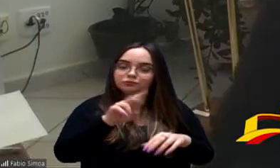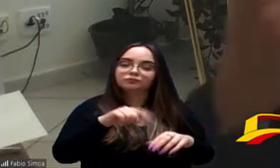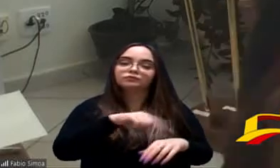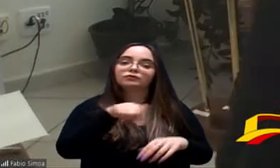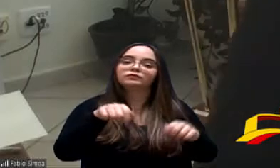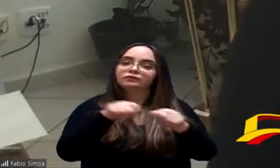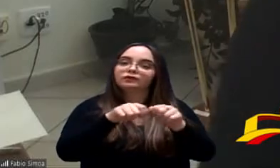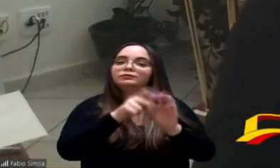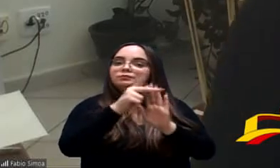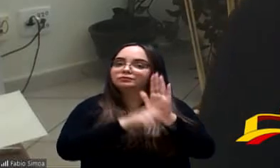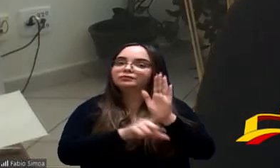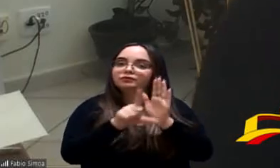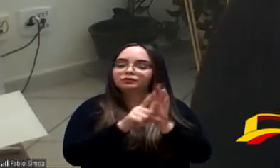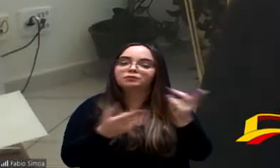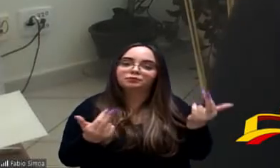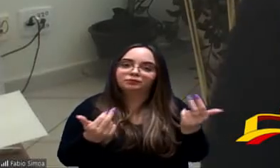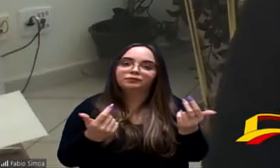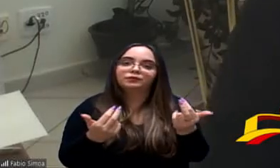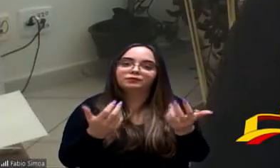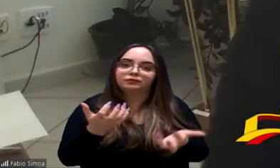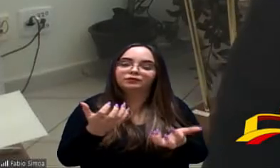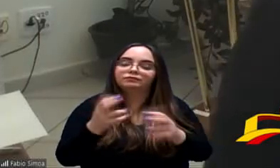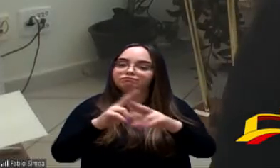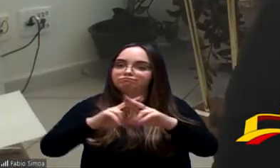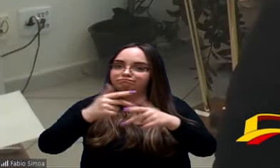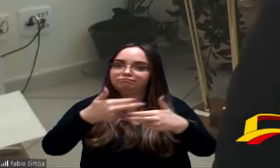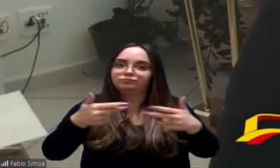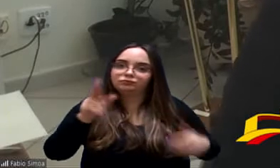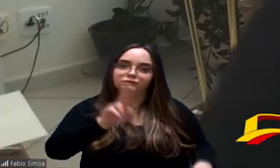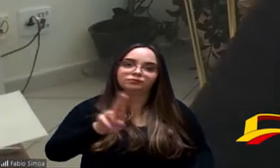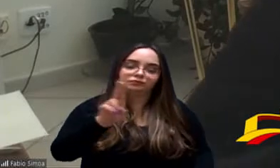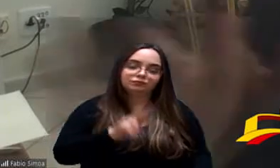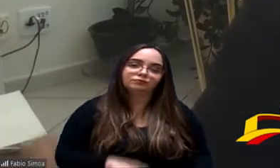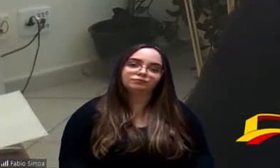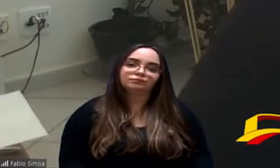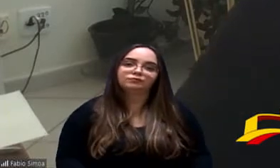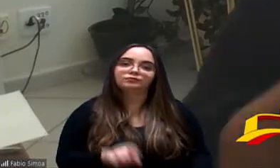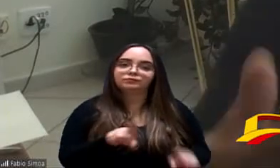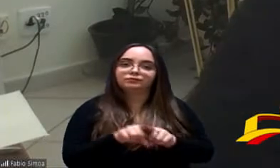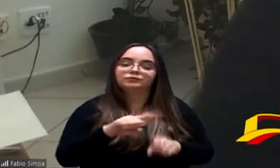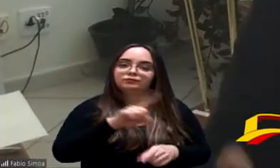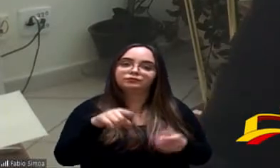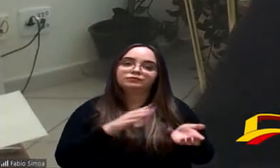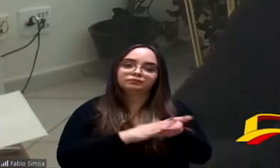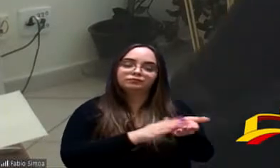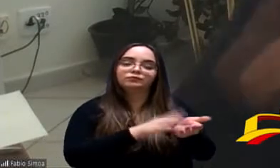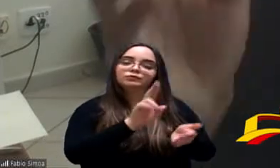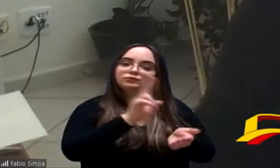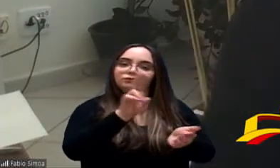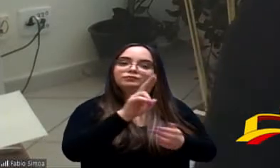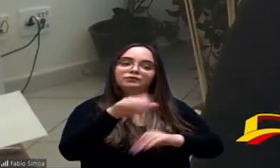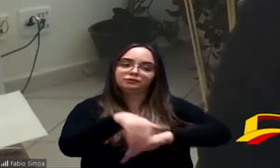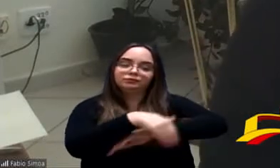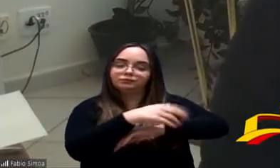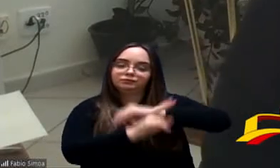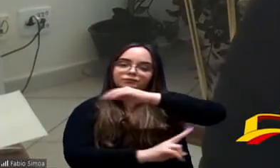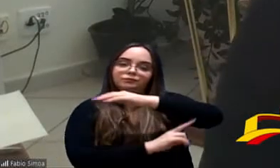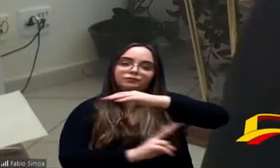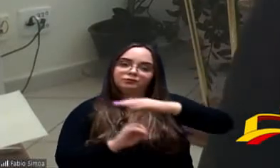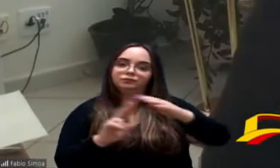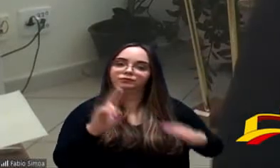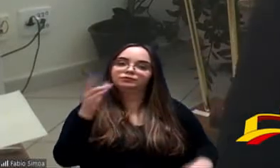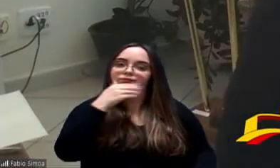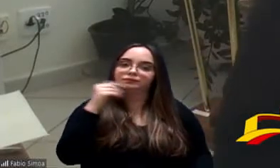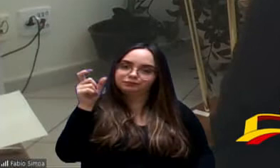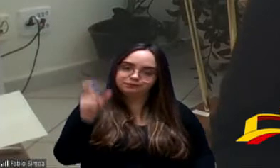homenagens que todos os vereadores propõem aí para aquelas pessoas que são, né, estão sendo homenageadas, ruas, pontes ou algum próprio.